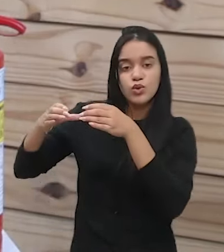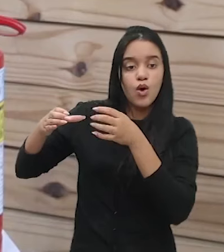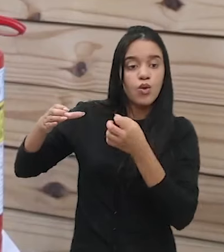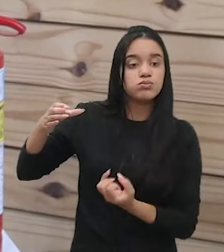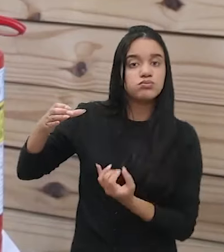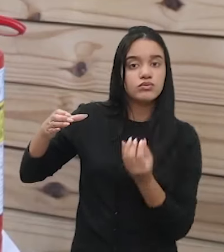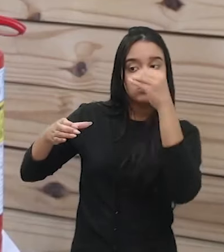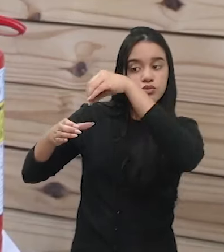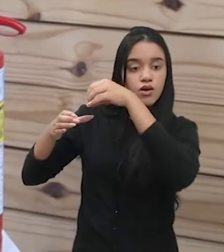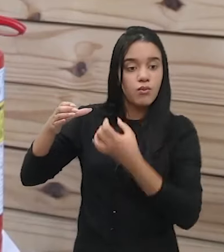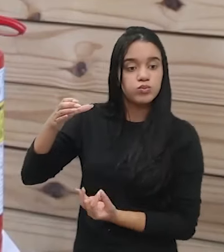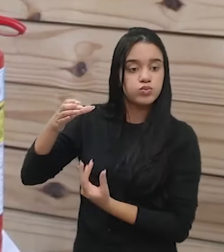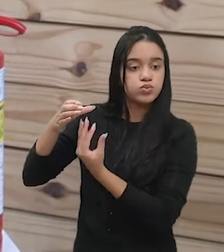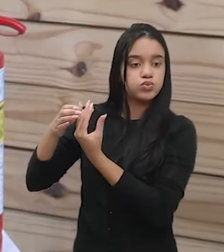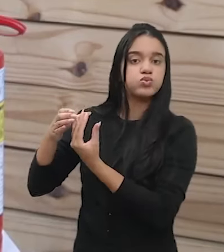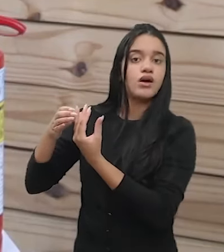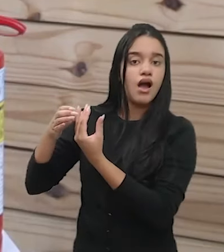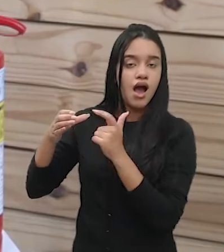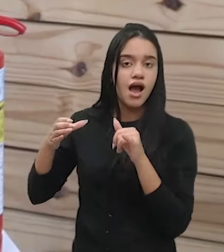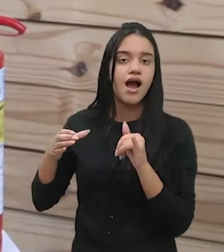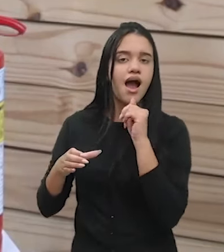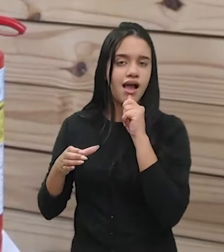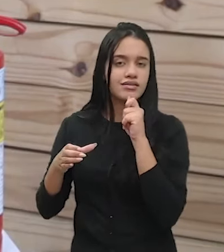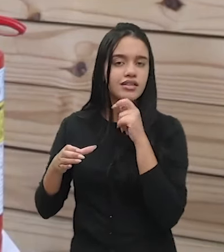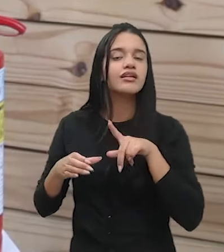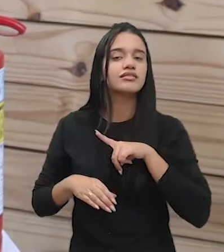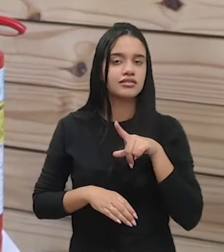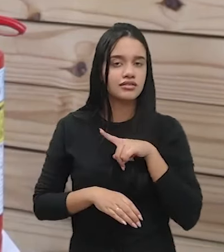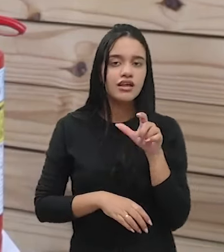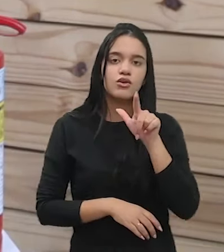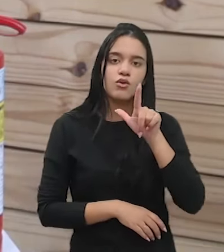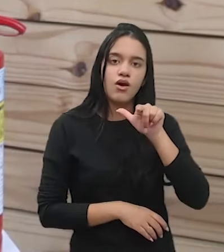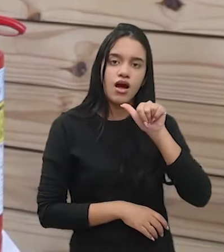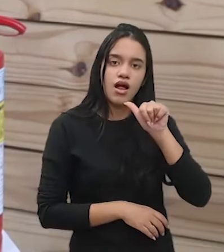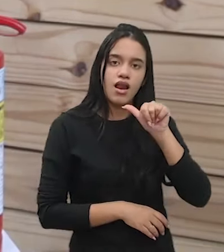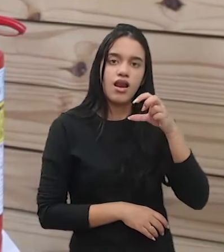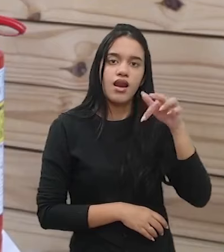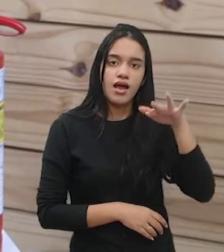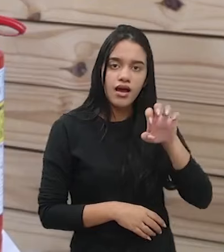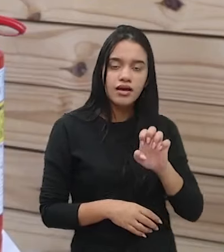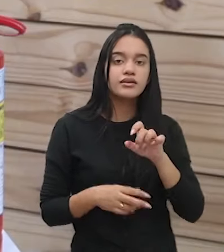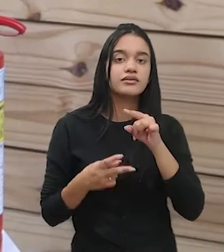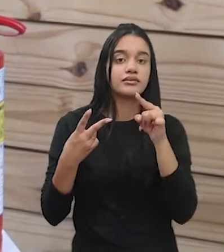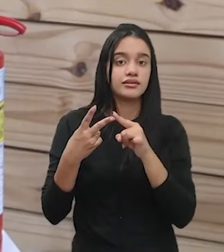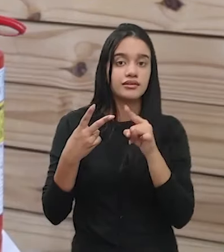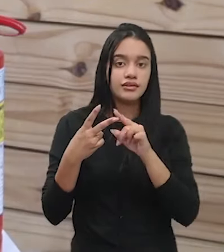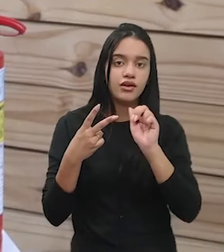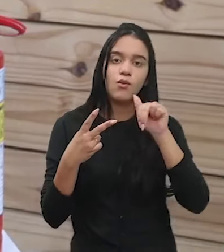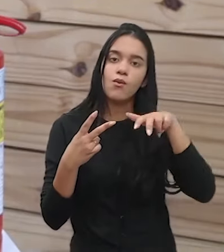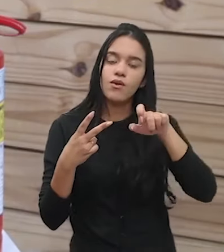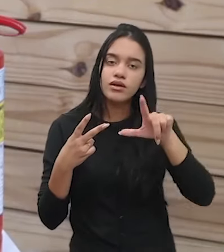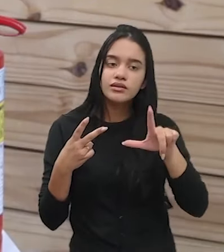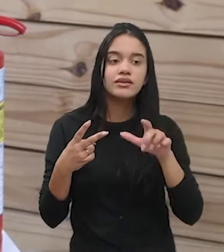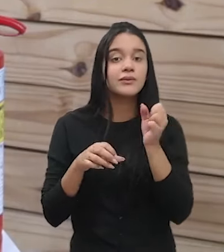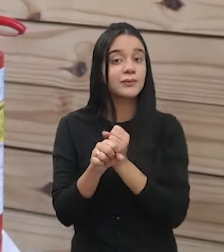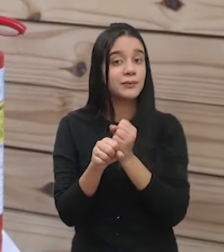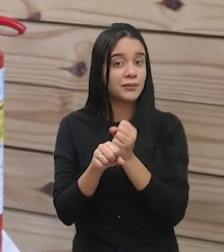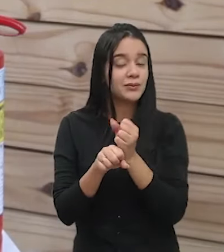2023 então ele ainda está com o lacre Tá certo e o anel para